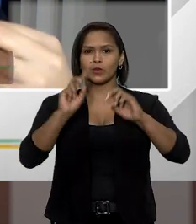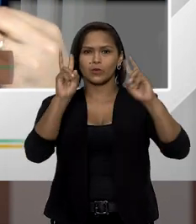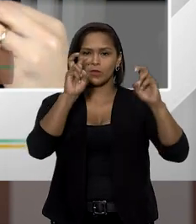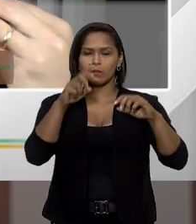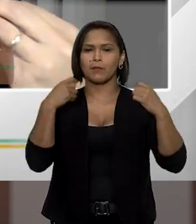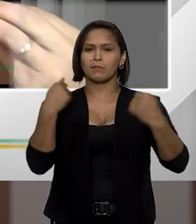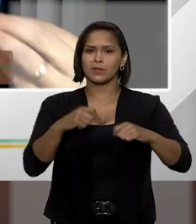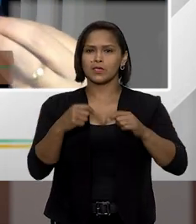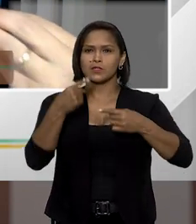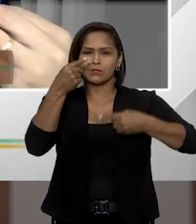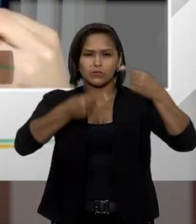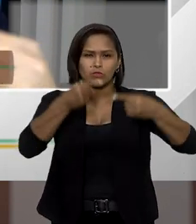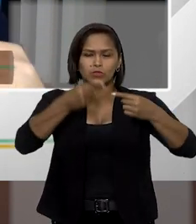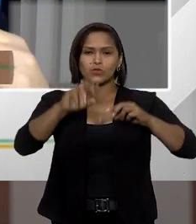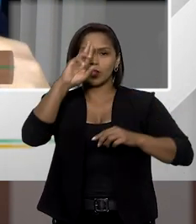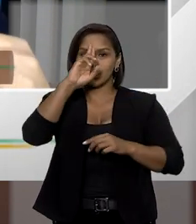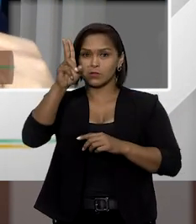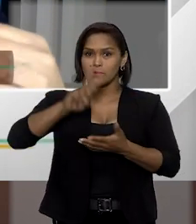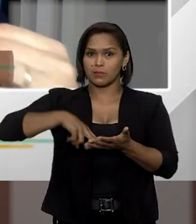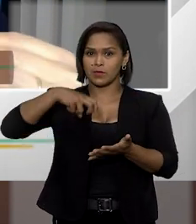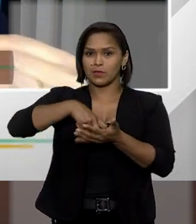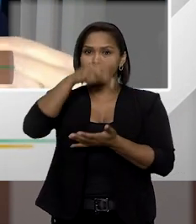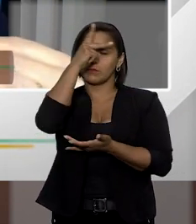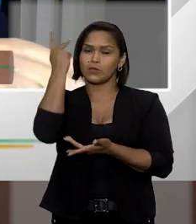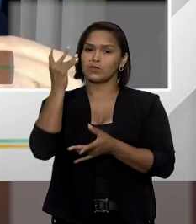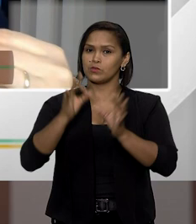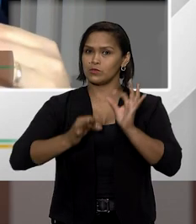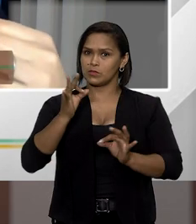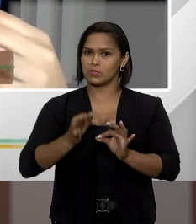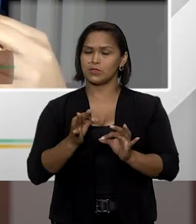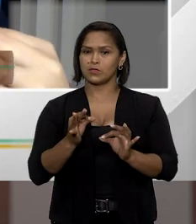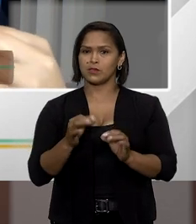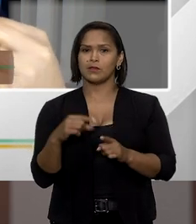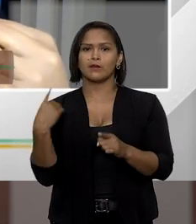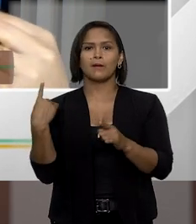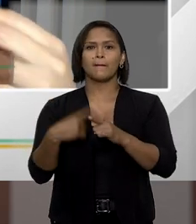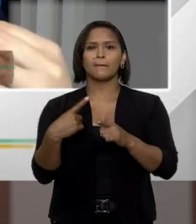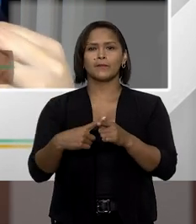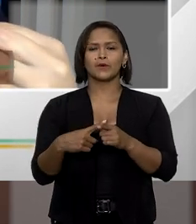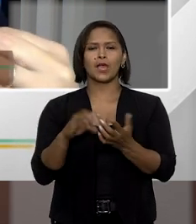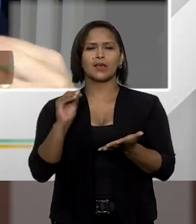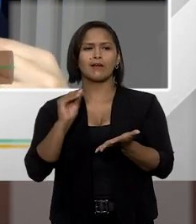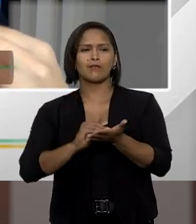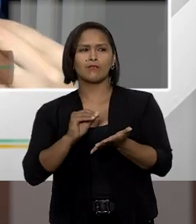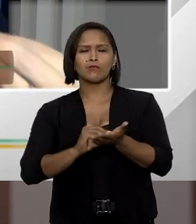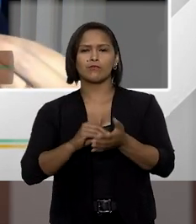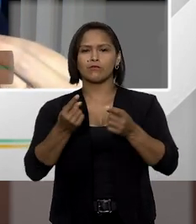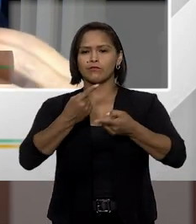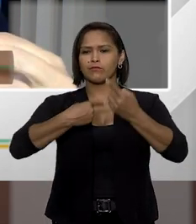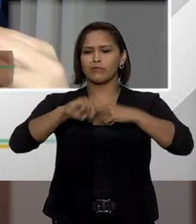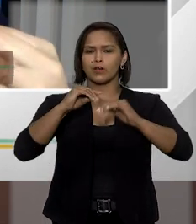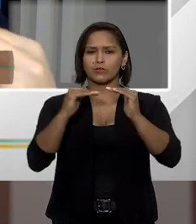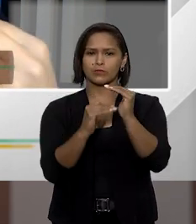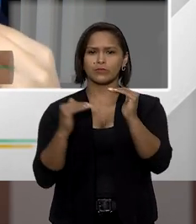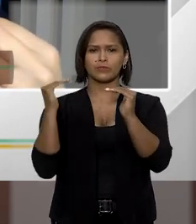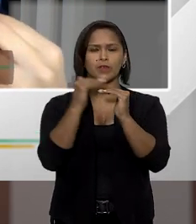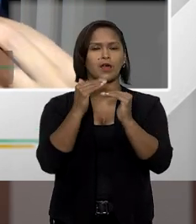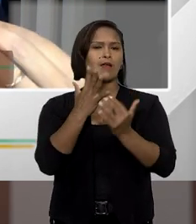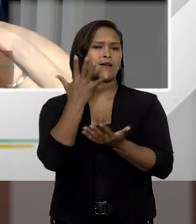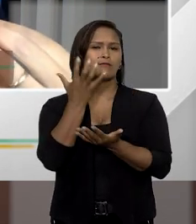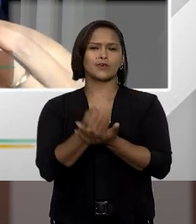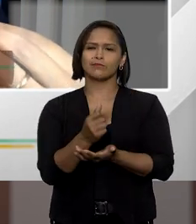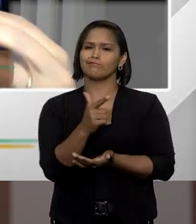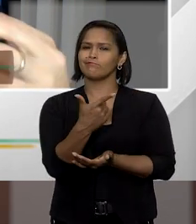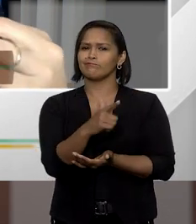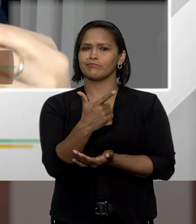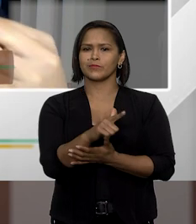Nós precisamos discutir a responsabilidade penal da pessoa jurídica, porque sem este avanço, nós não vamos